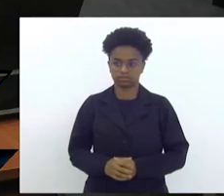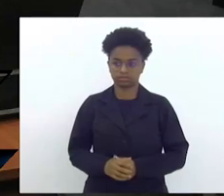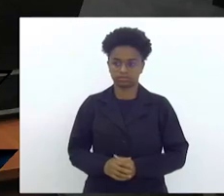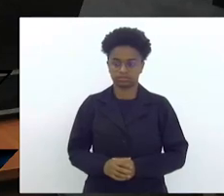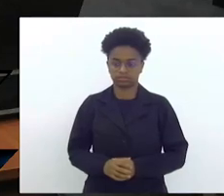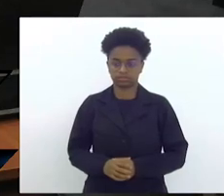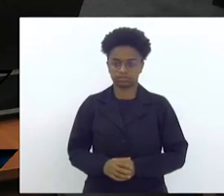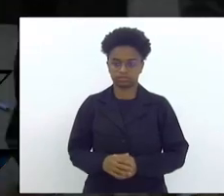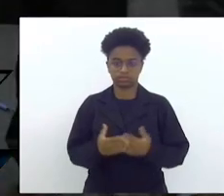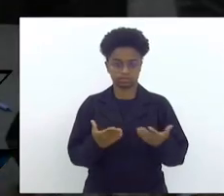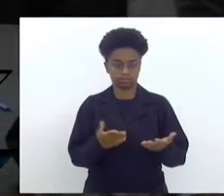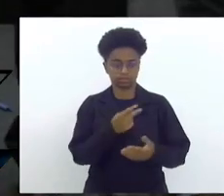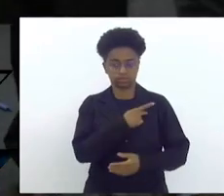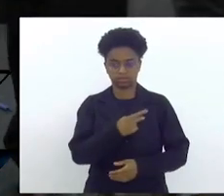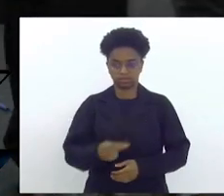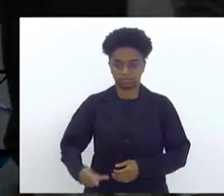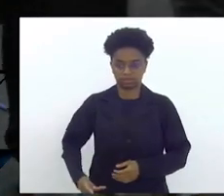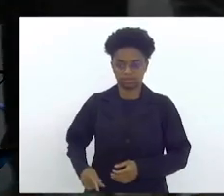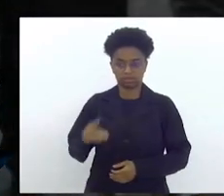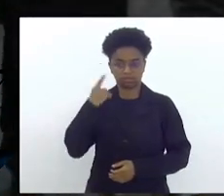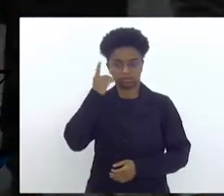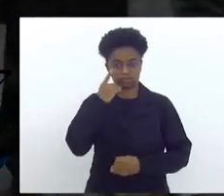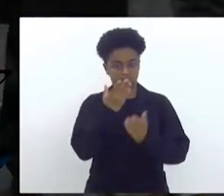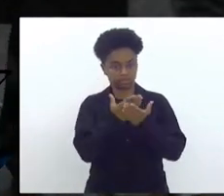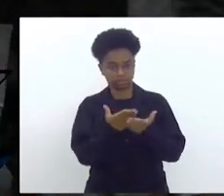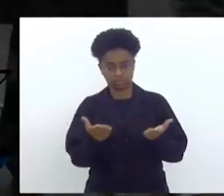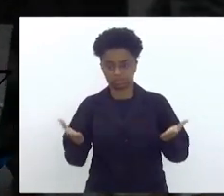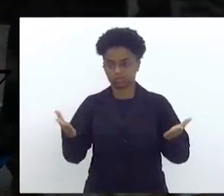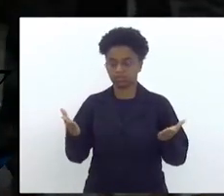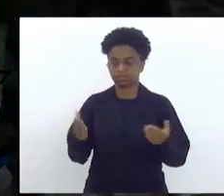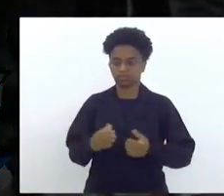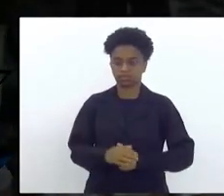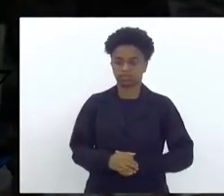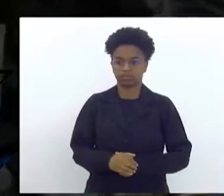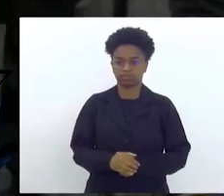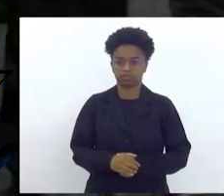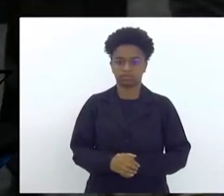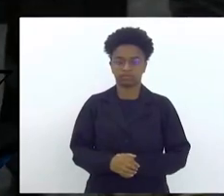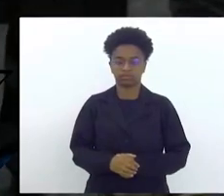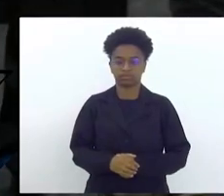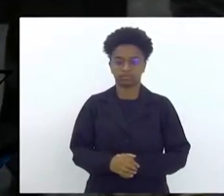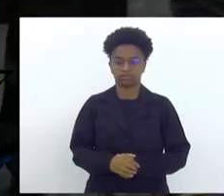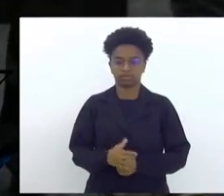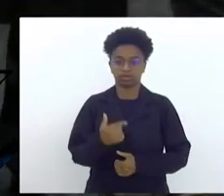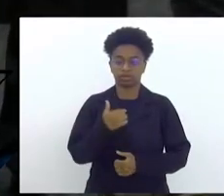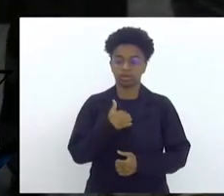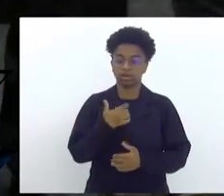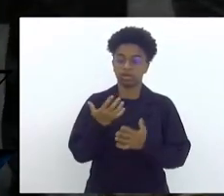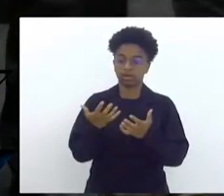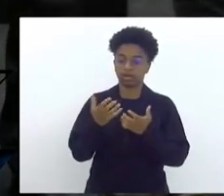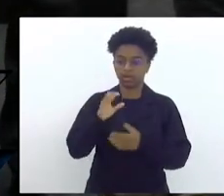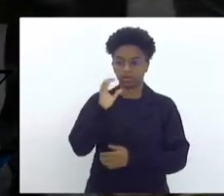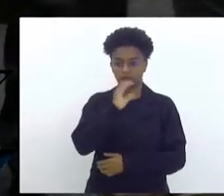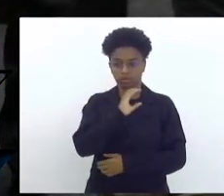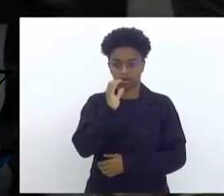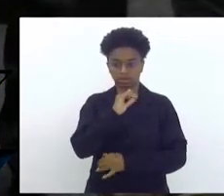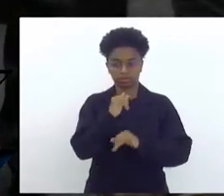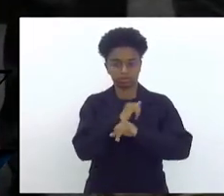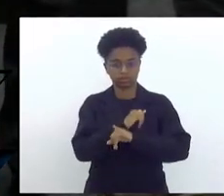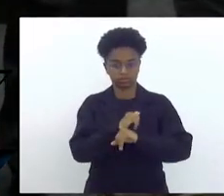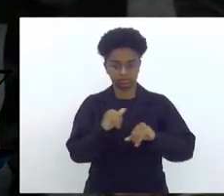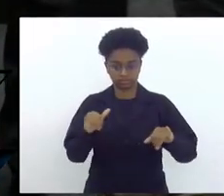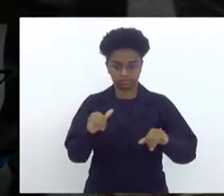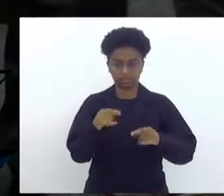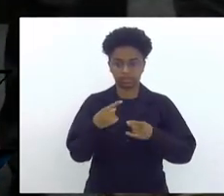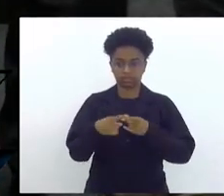senhora presidenta deputados e deputadas é queria que muito brevemente declarar